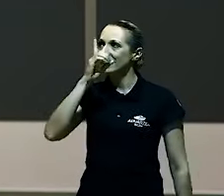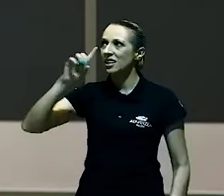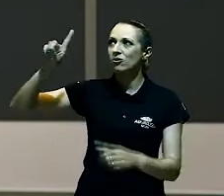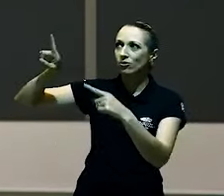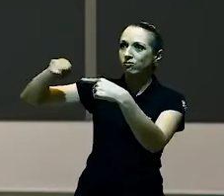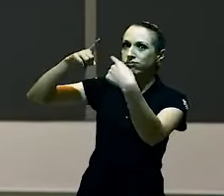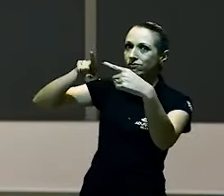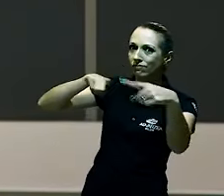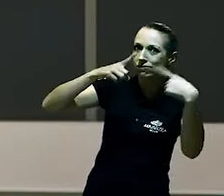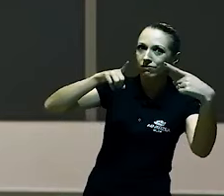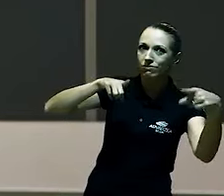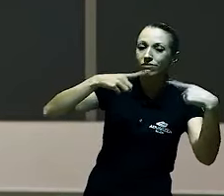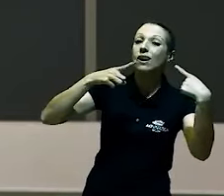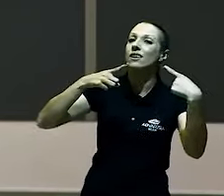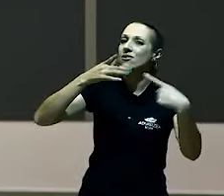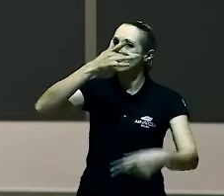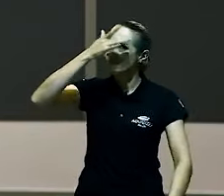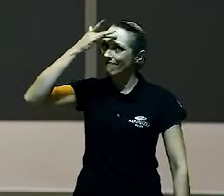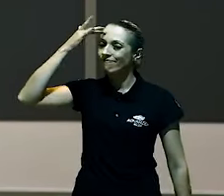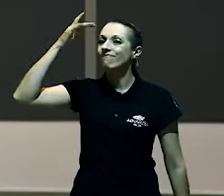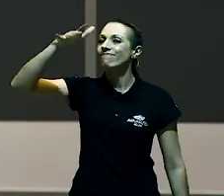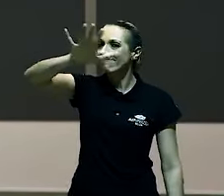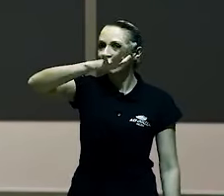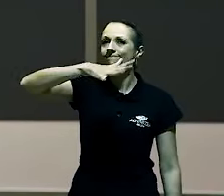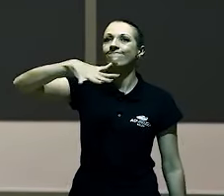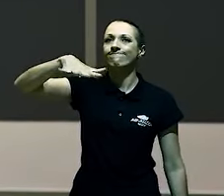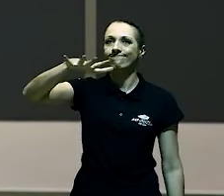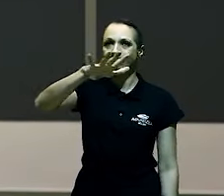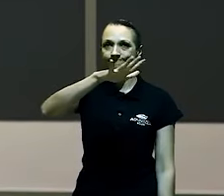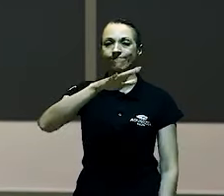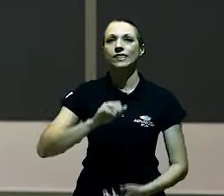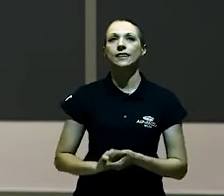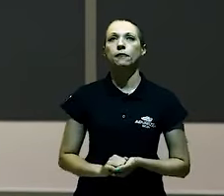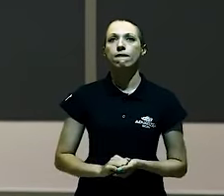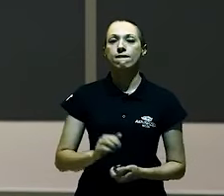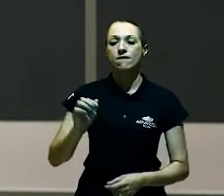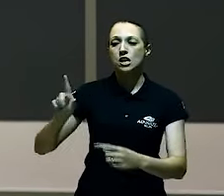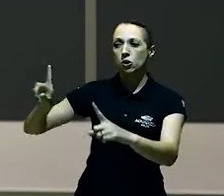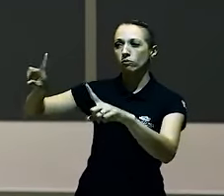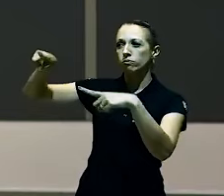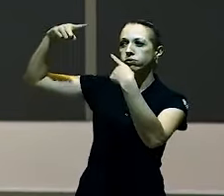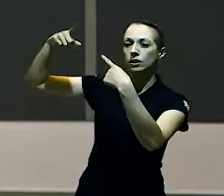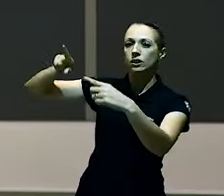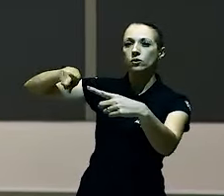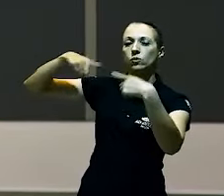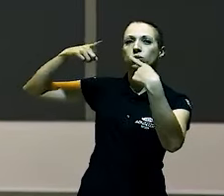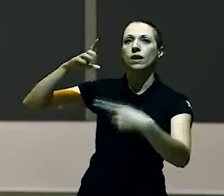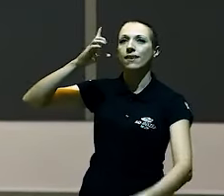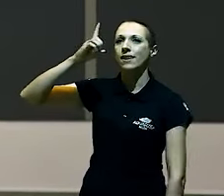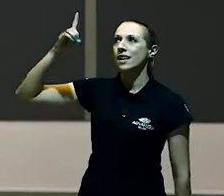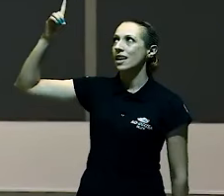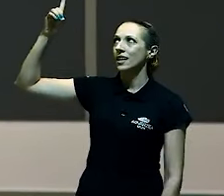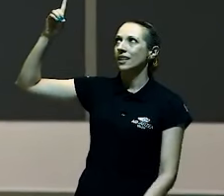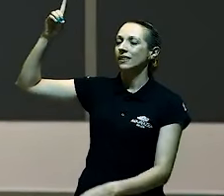algumas pessoas aqui. Eu acredito que nessa noite, e quando Deus começa a lutar, Ele não perde. Há pessoas que estão aqui